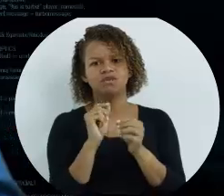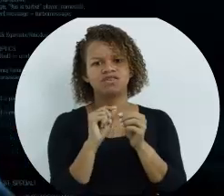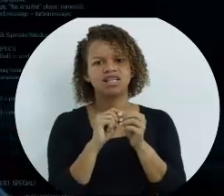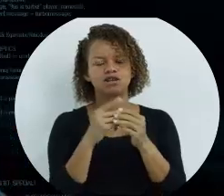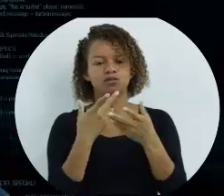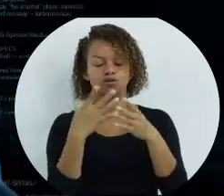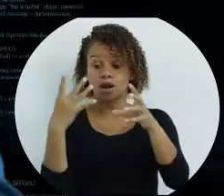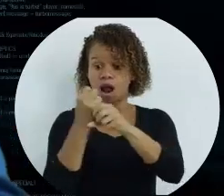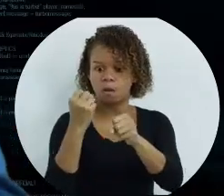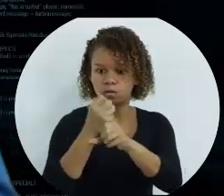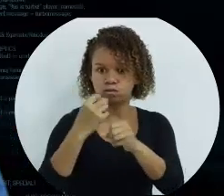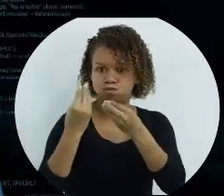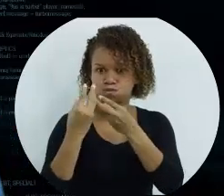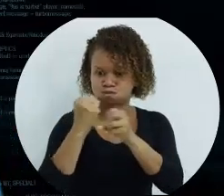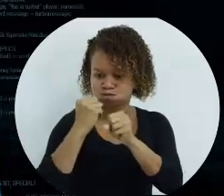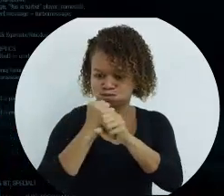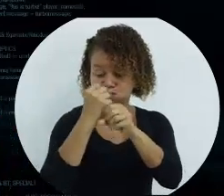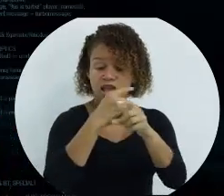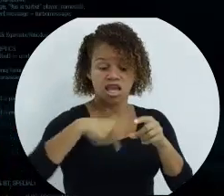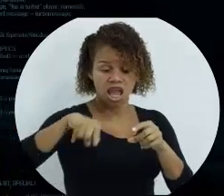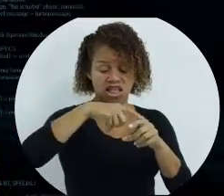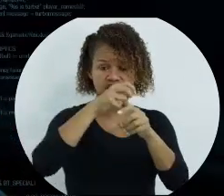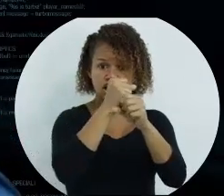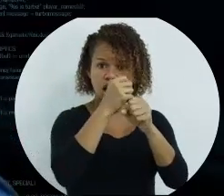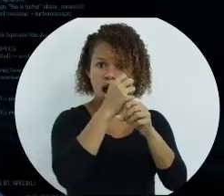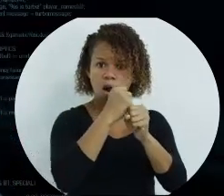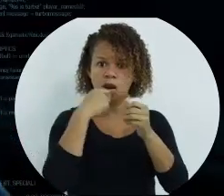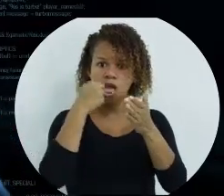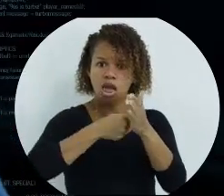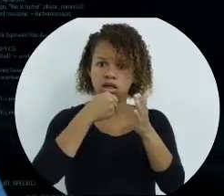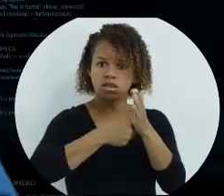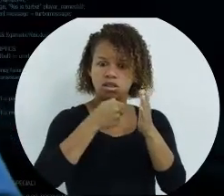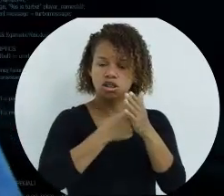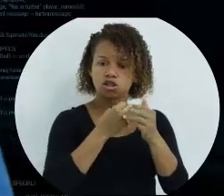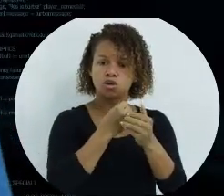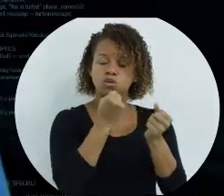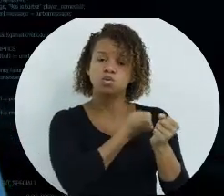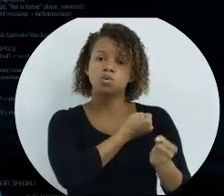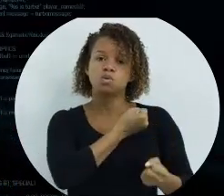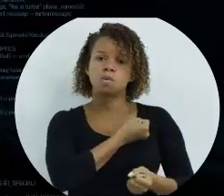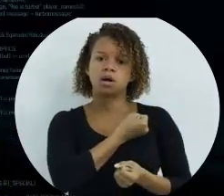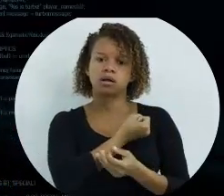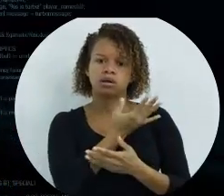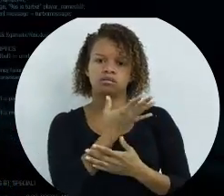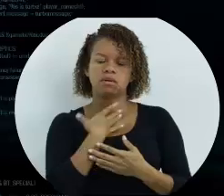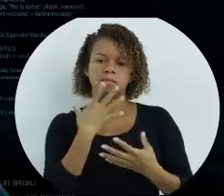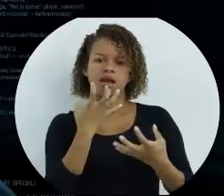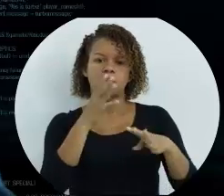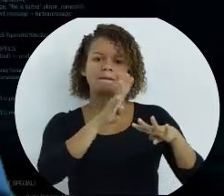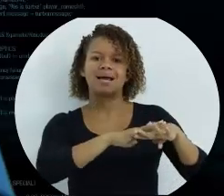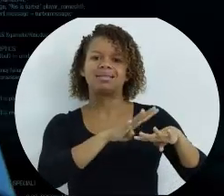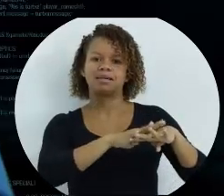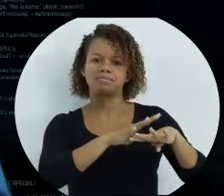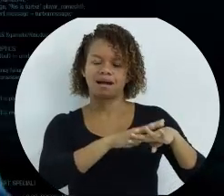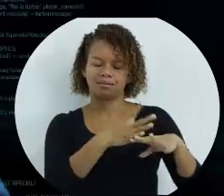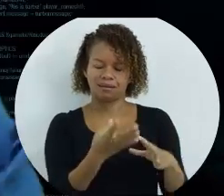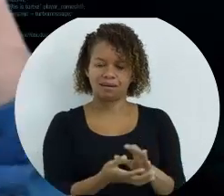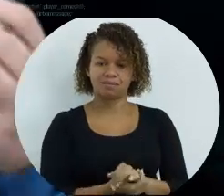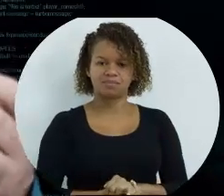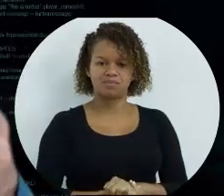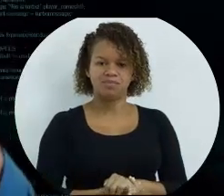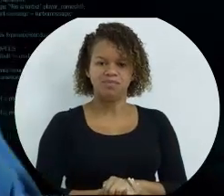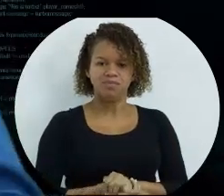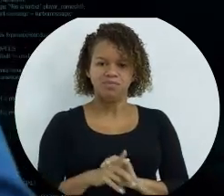fazer muitos cálculos. E esses cálculos eles exigem uma numeração, eles exigem uma matemática.